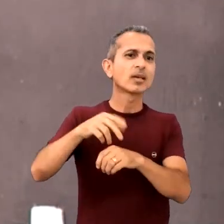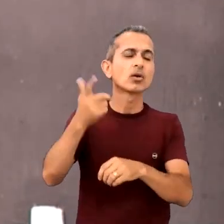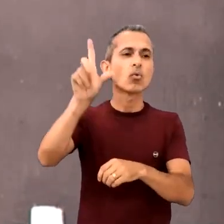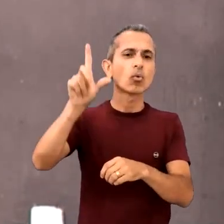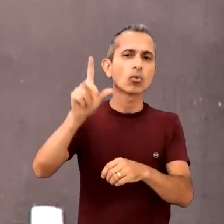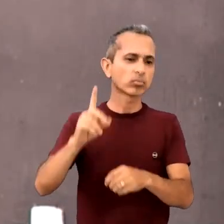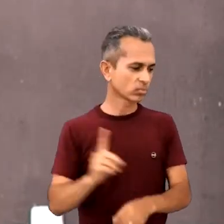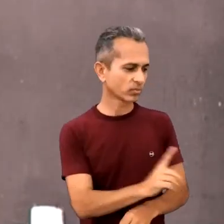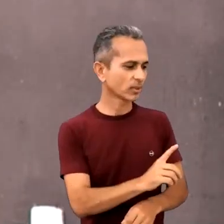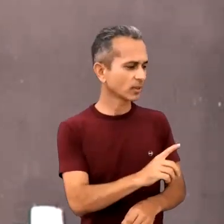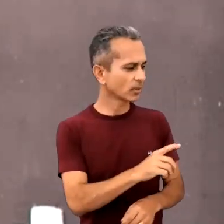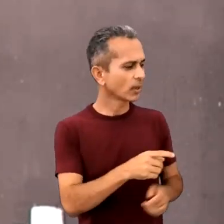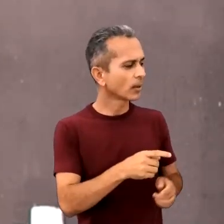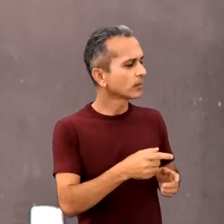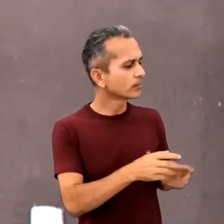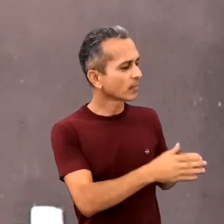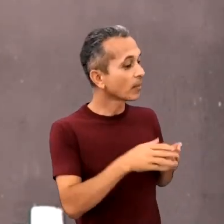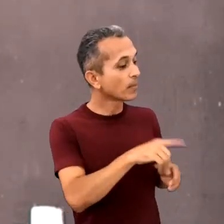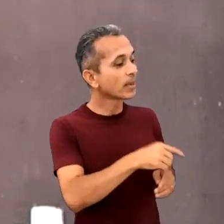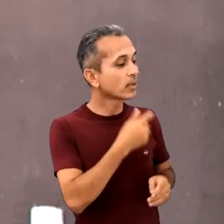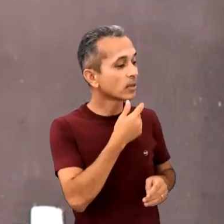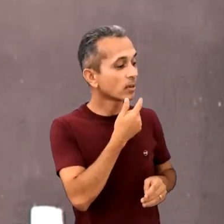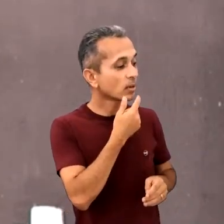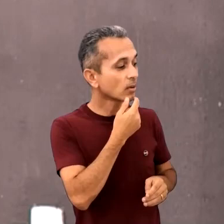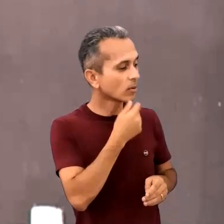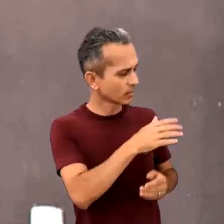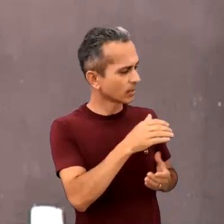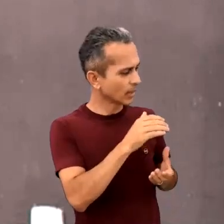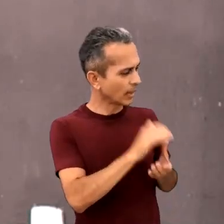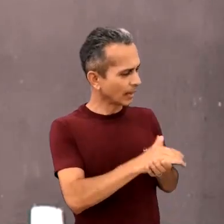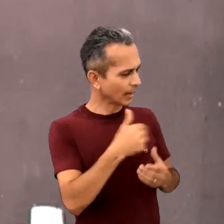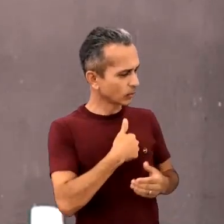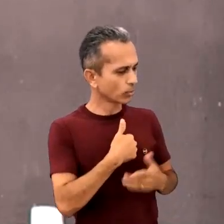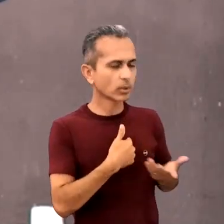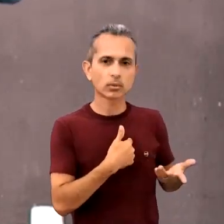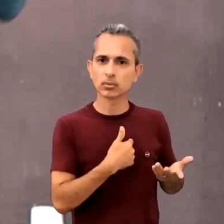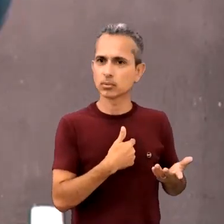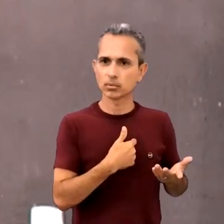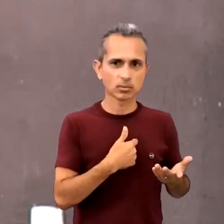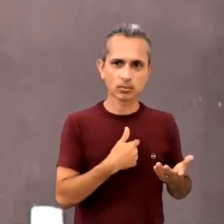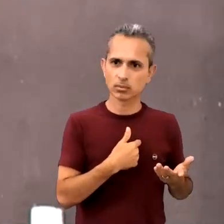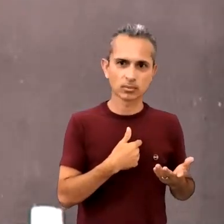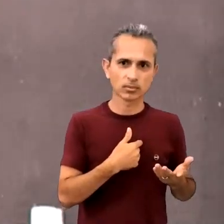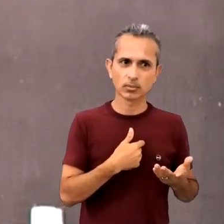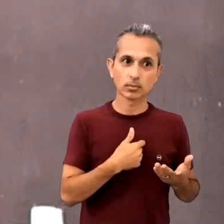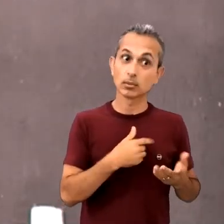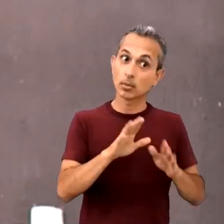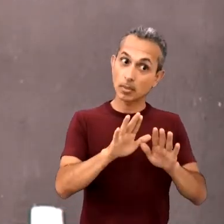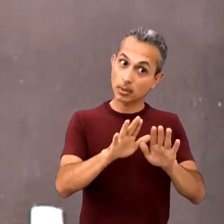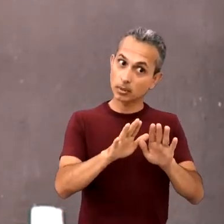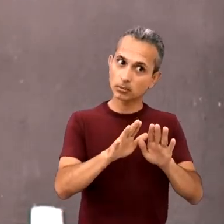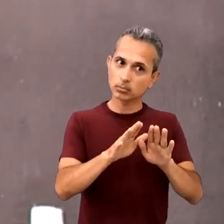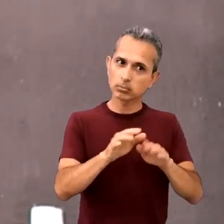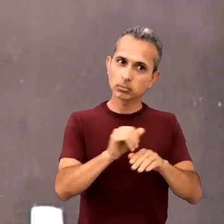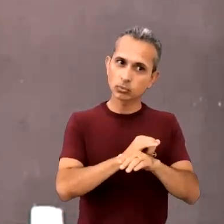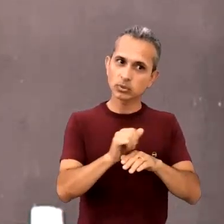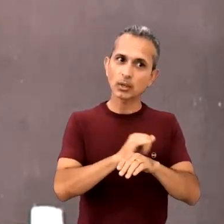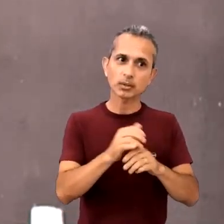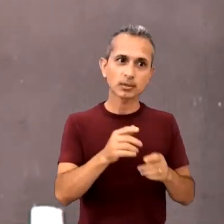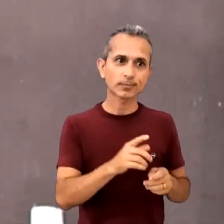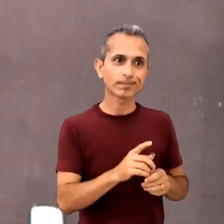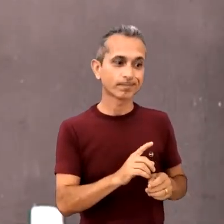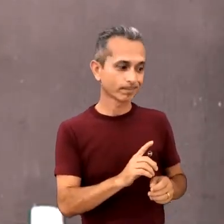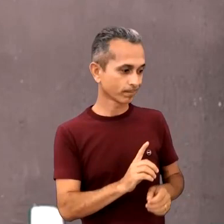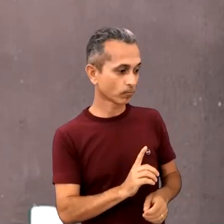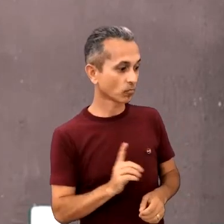casa comigo. Não, que mulher louca. Esse cara ainda vai aceitar. Ela vai para um lugar isolado, faz aquilo que a